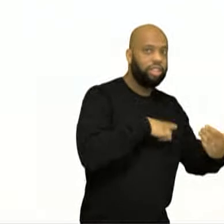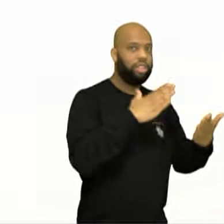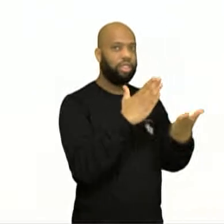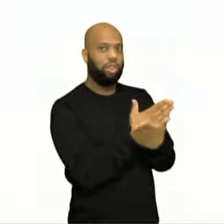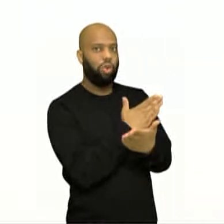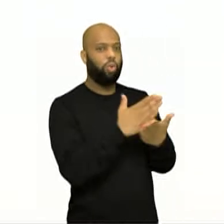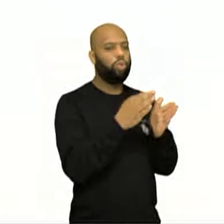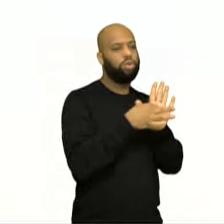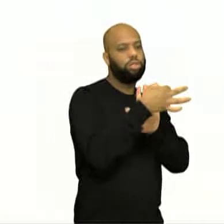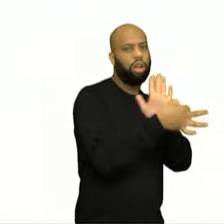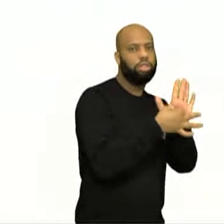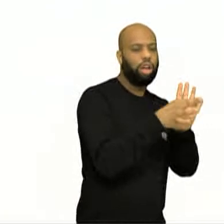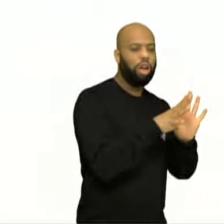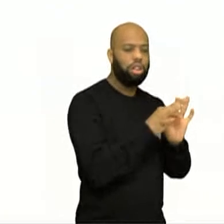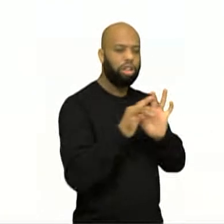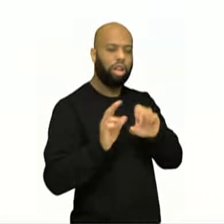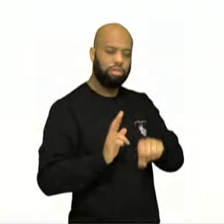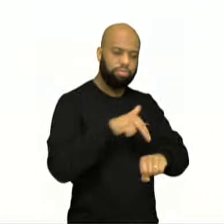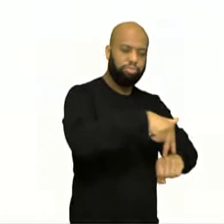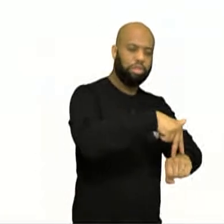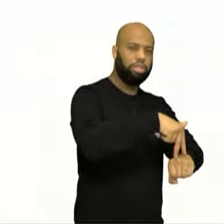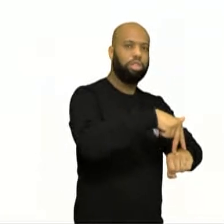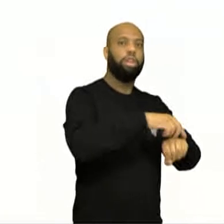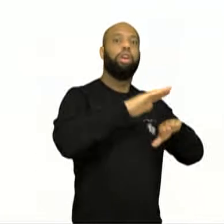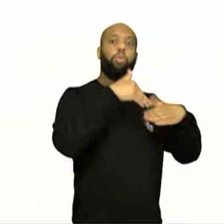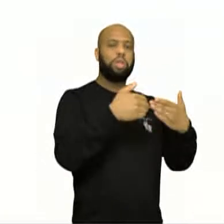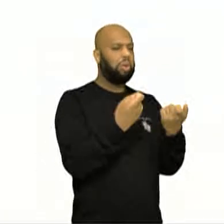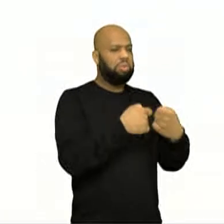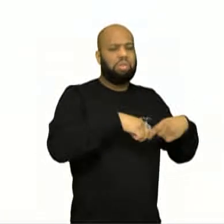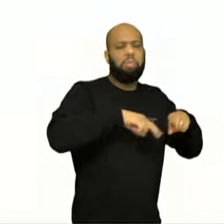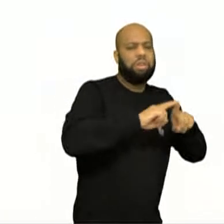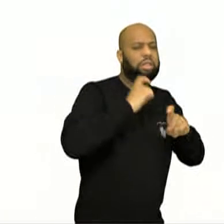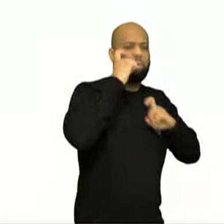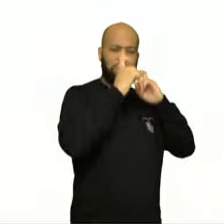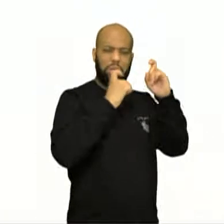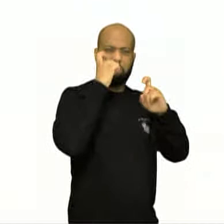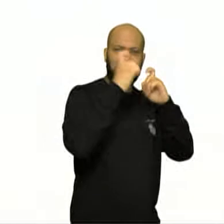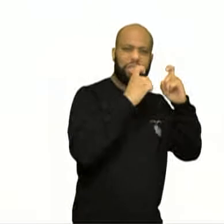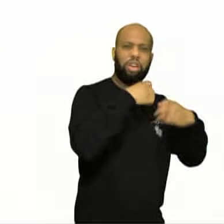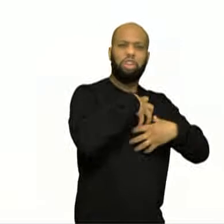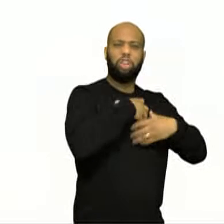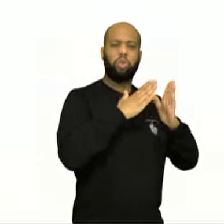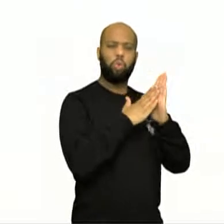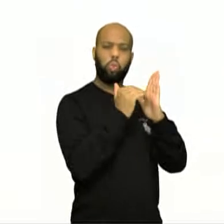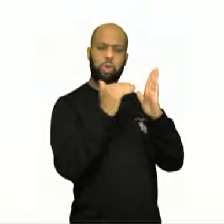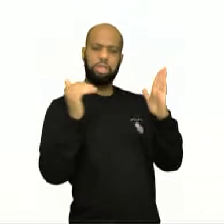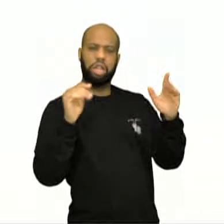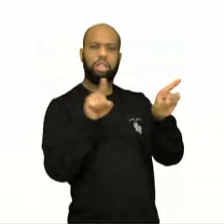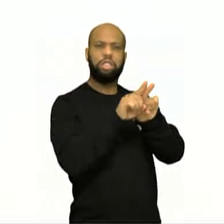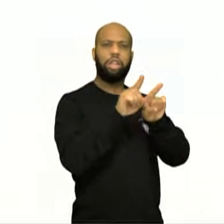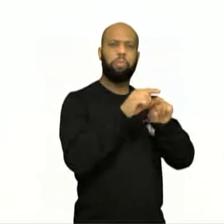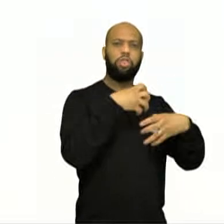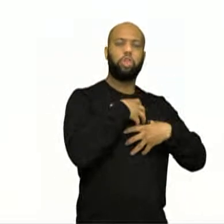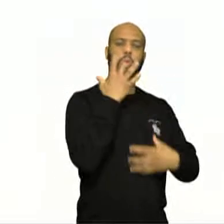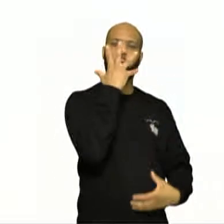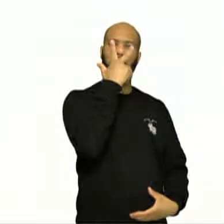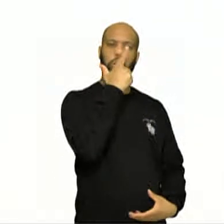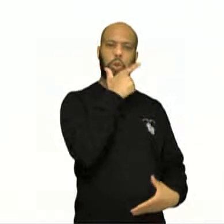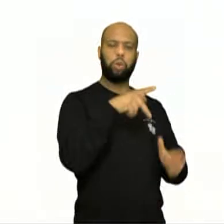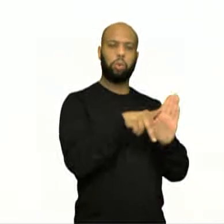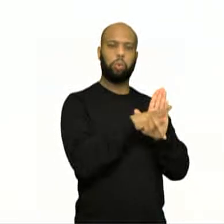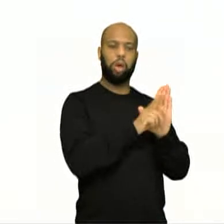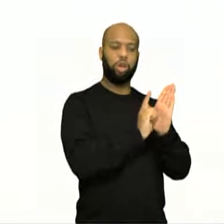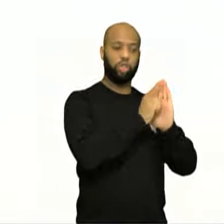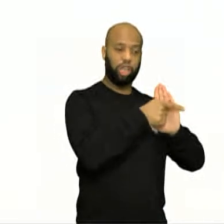argumentos coerentes e consistentes, sem necessariamente a preocupação com a estética ou a elegância do